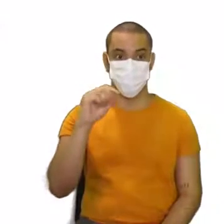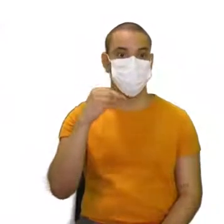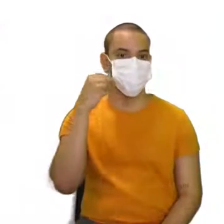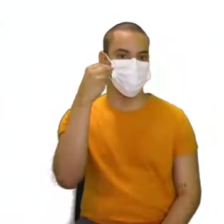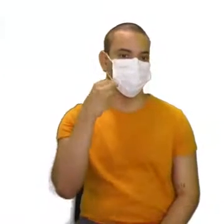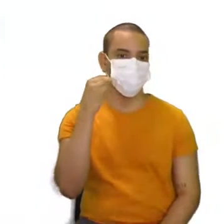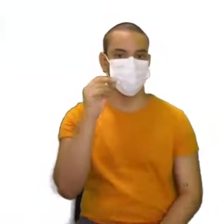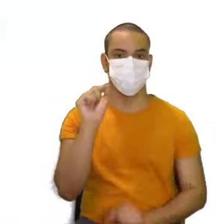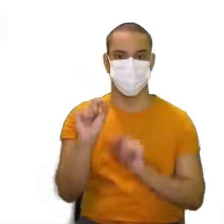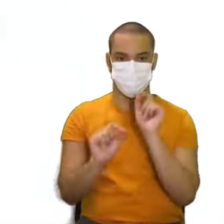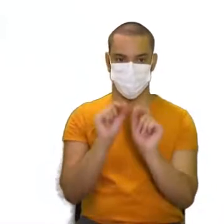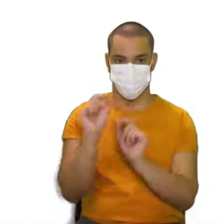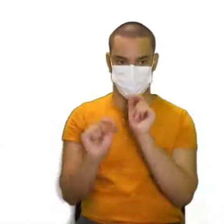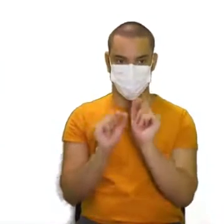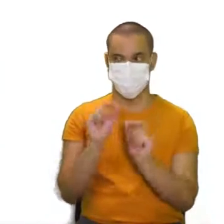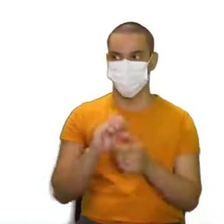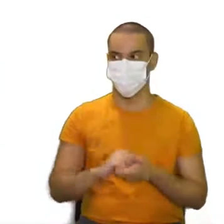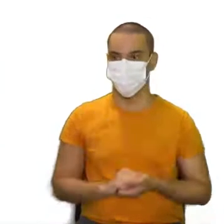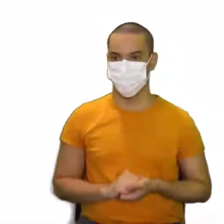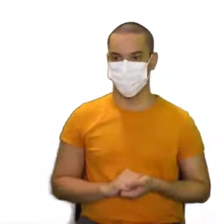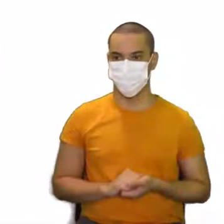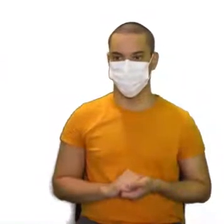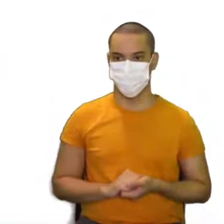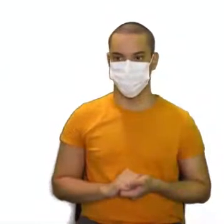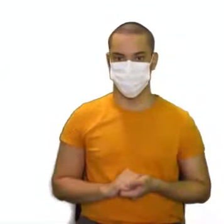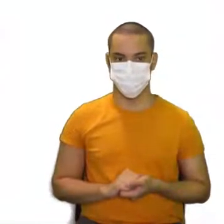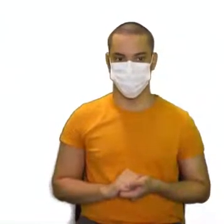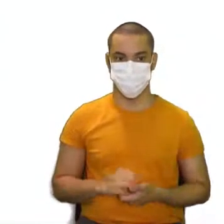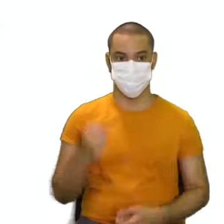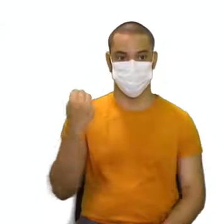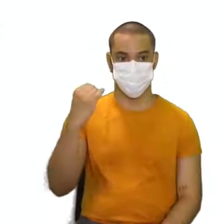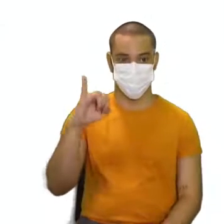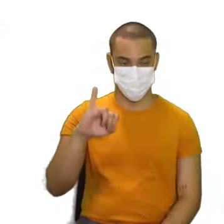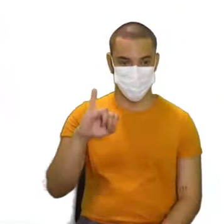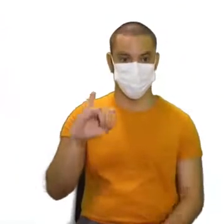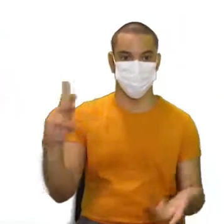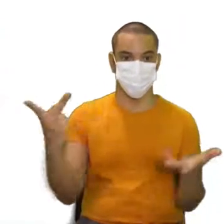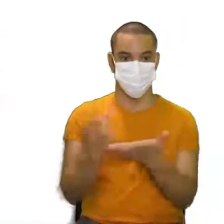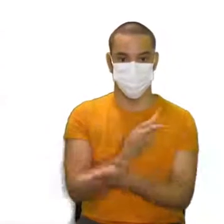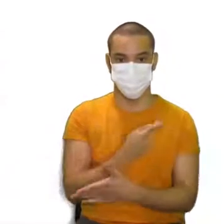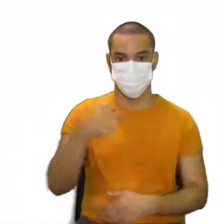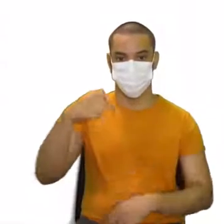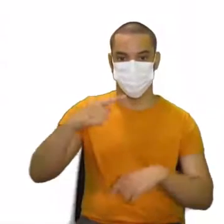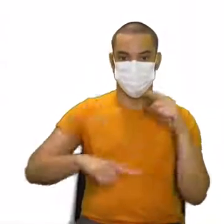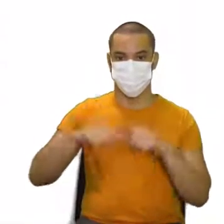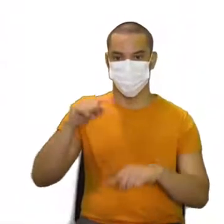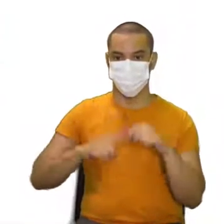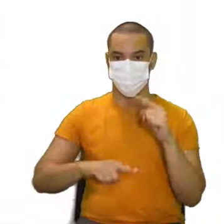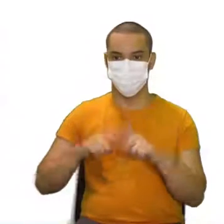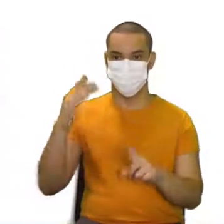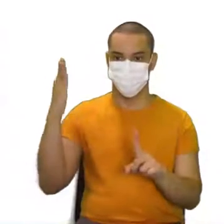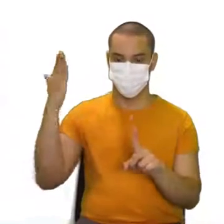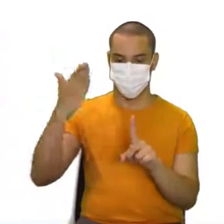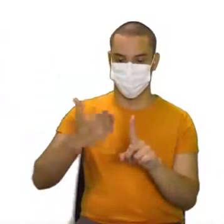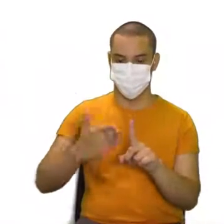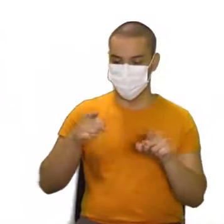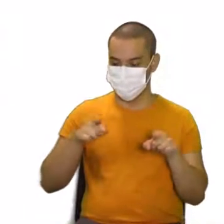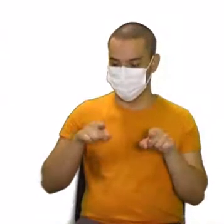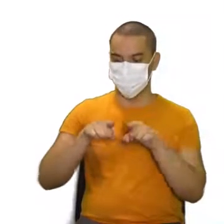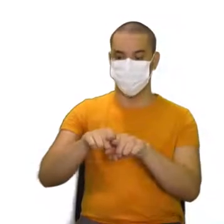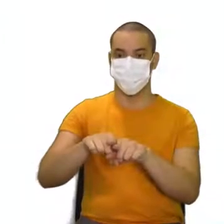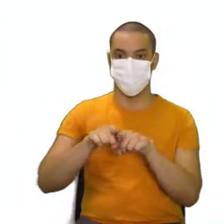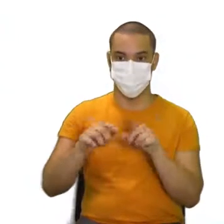experimentalmente que olha só e se a carga se deslocar na direção paralela